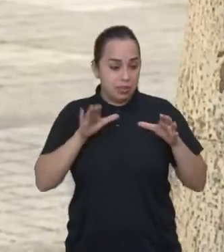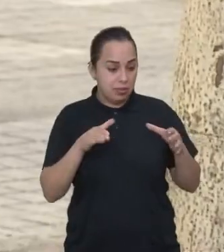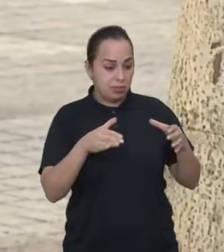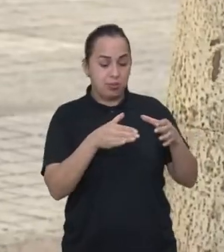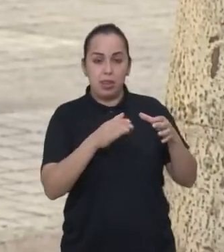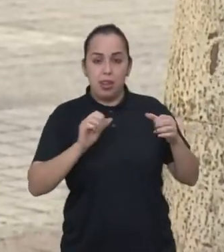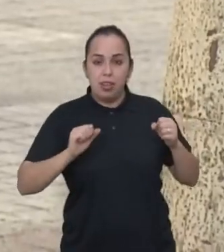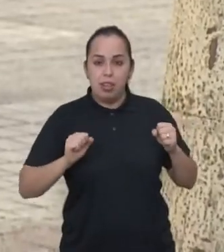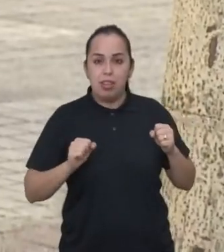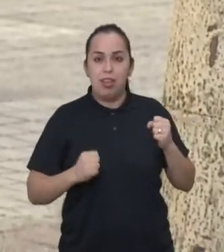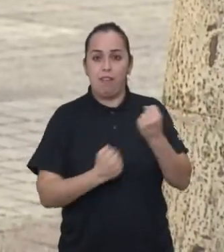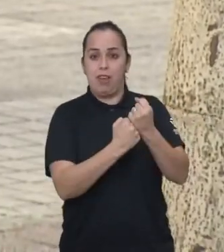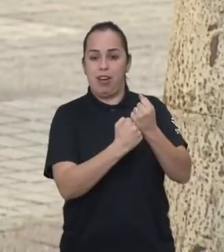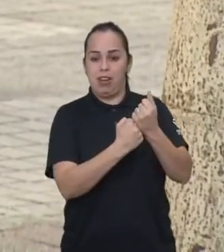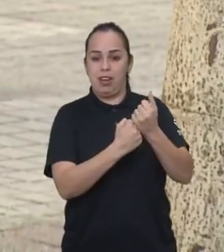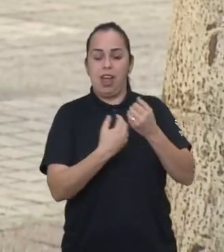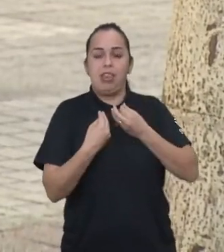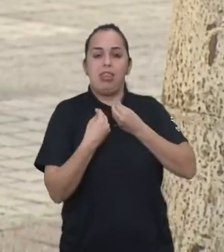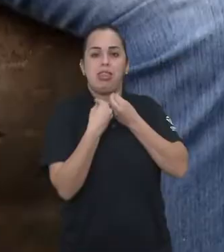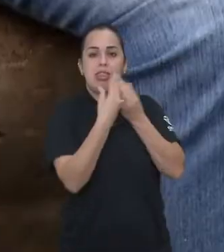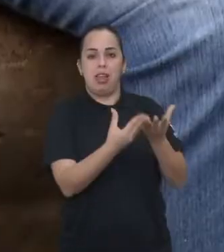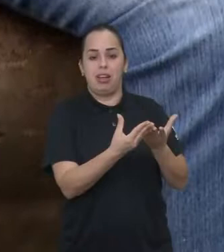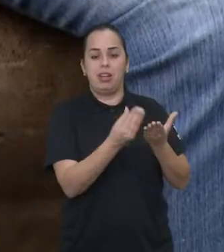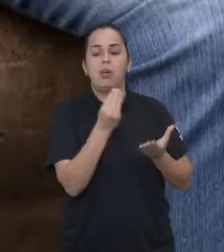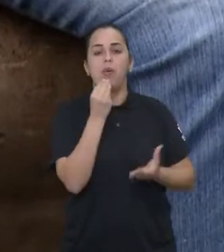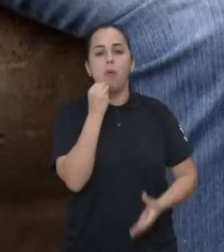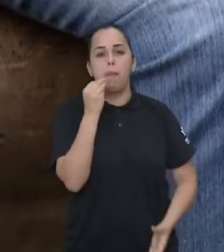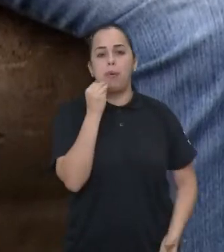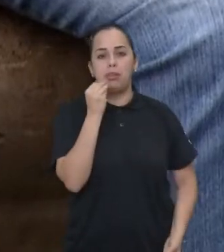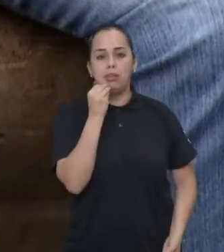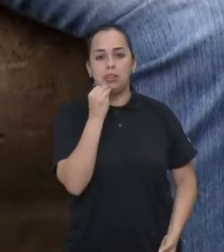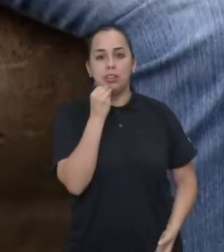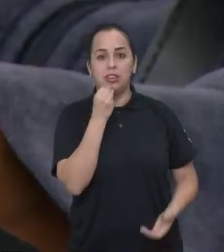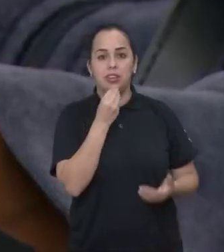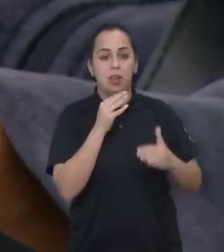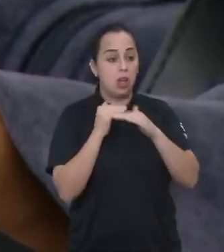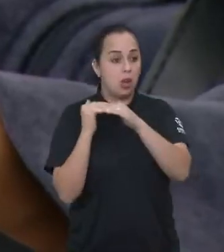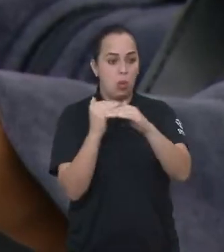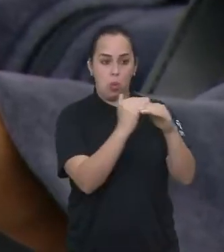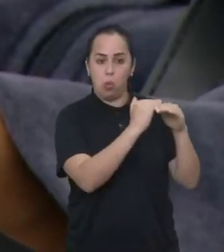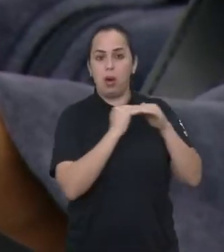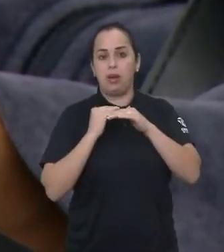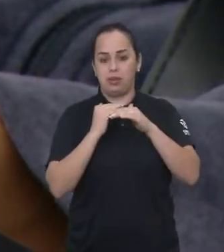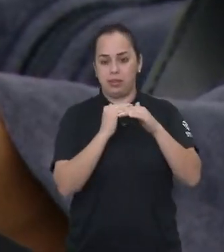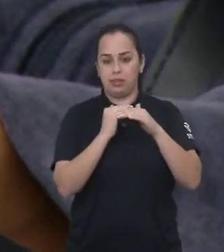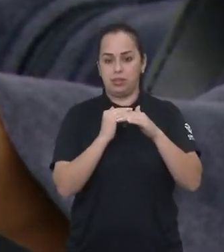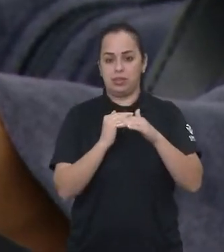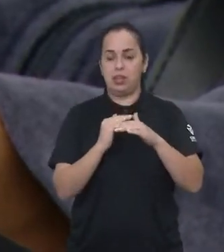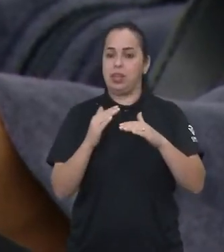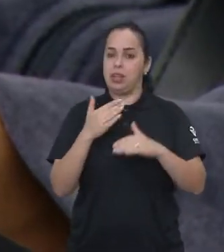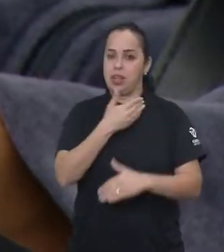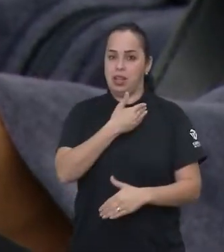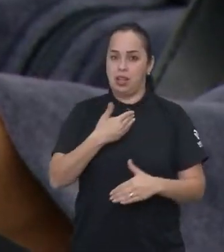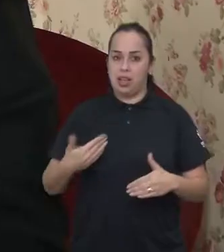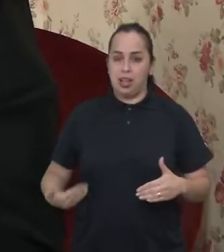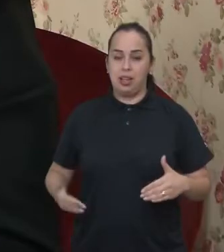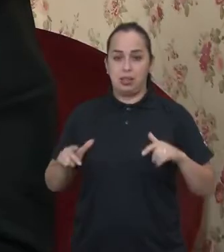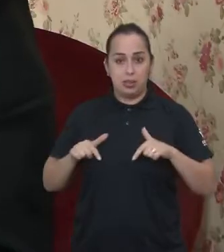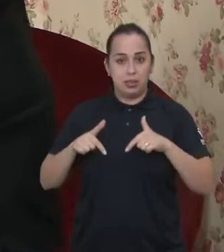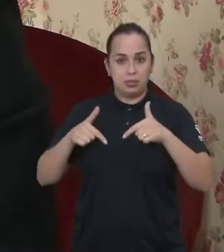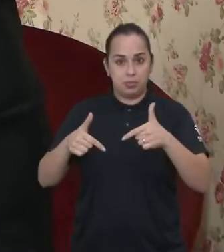Naomi fortalecer o empoderamento feminino é oferecer às mulheres oportunidades iguais na sociedade